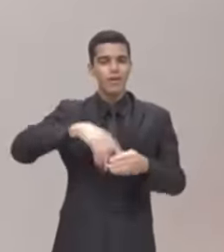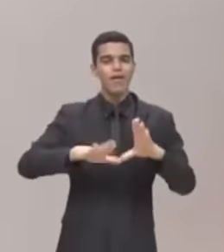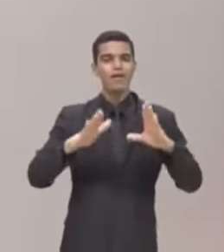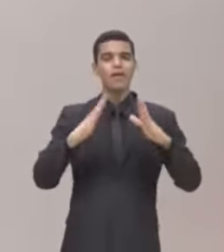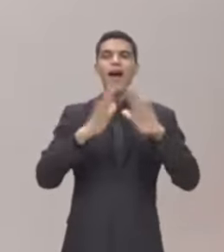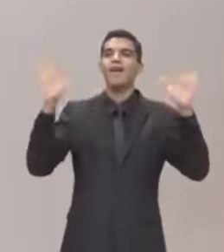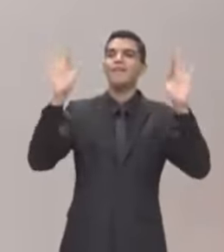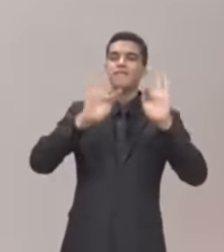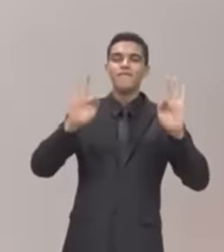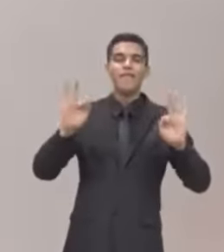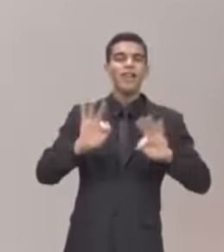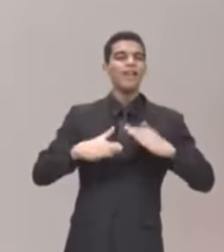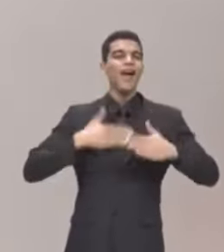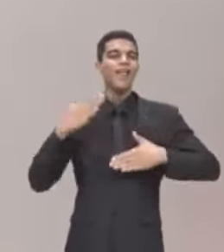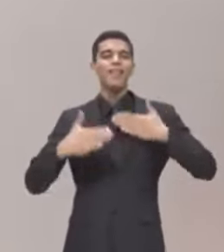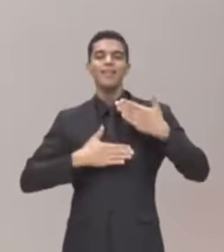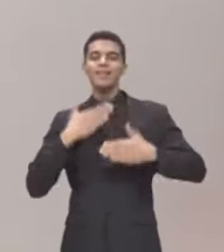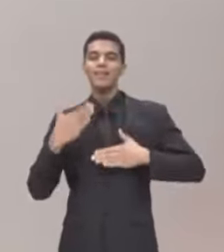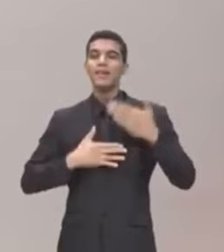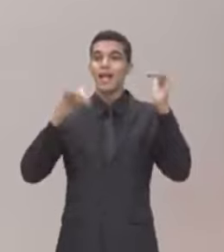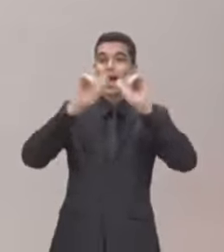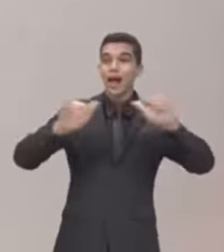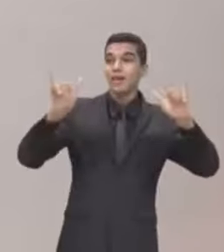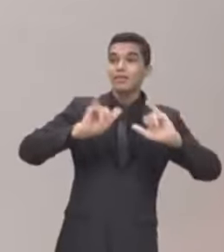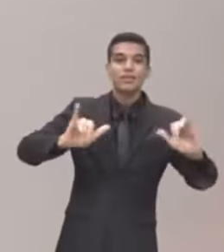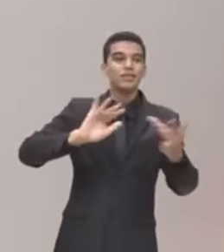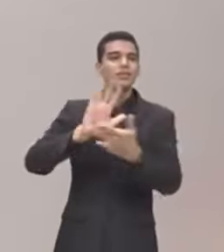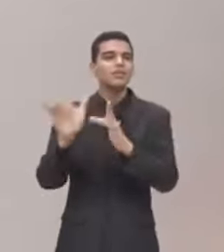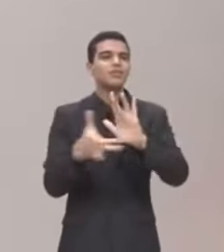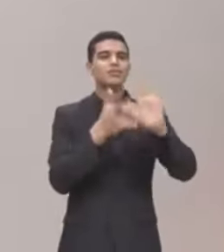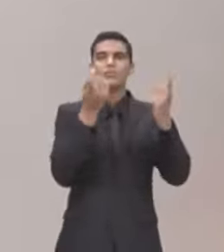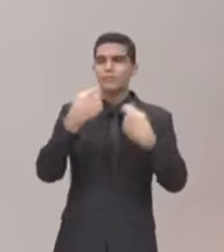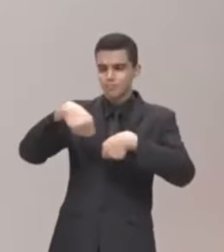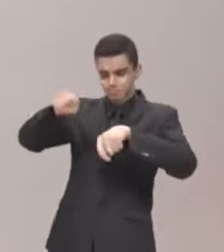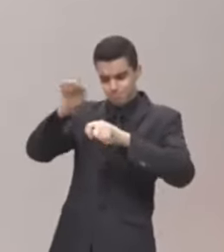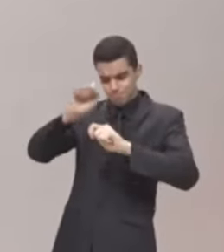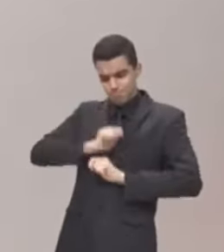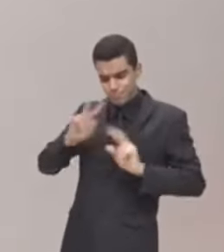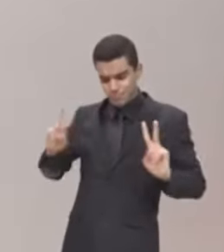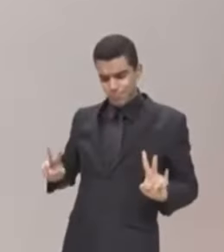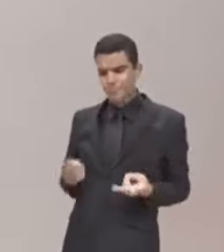vai preparando a festa, pois hoje é o fim da prova. A